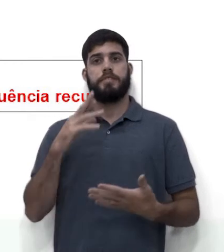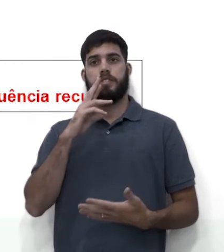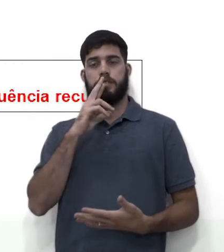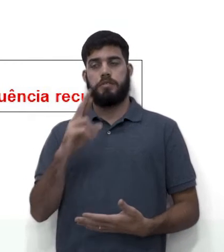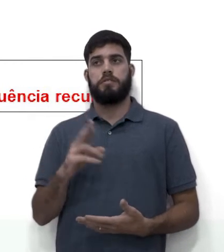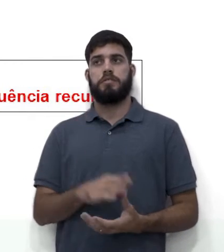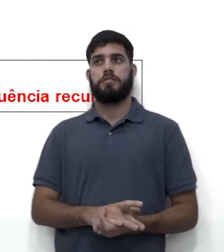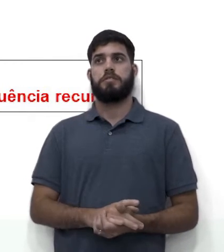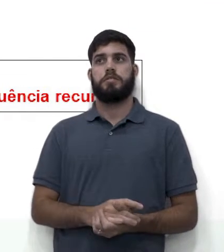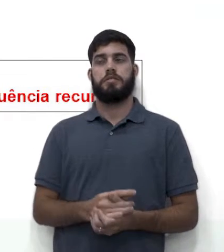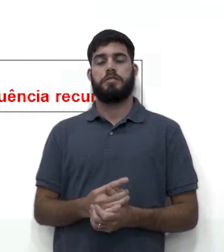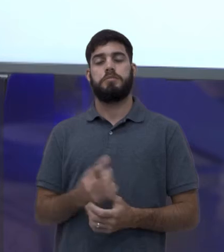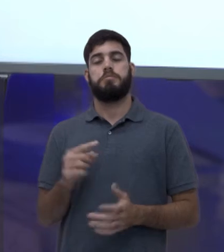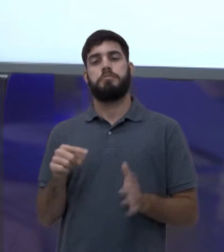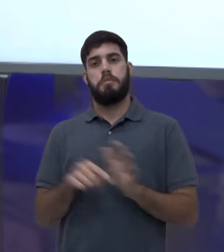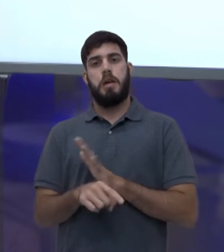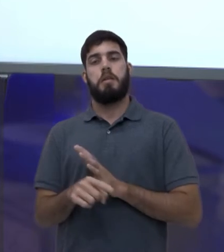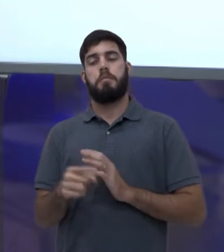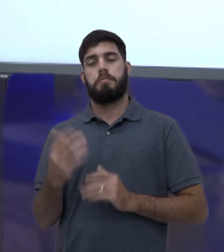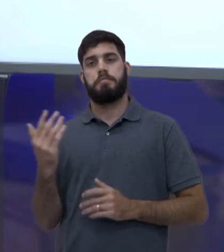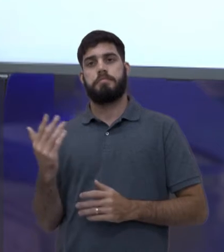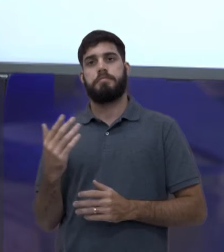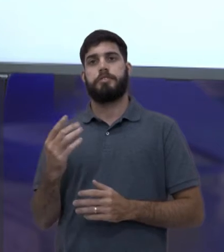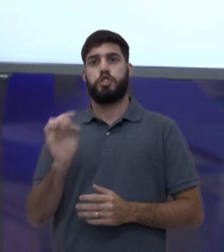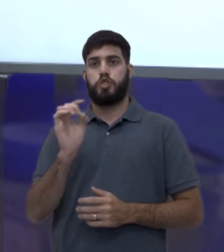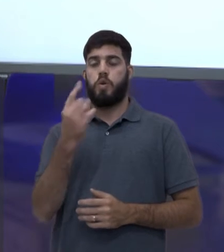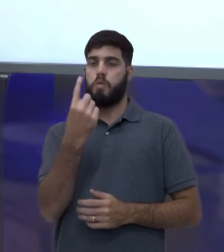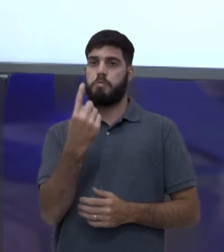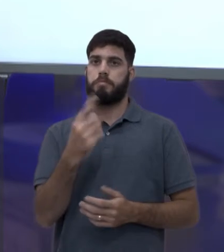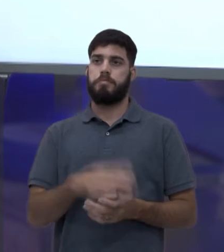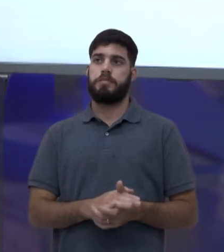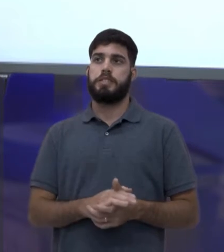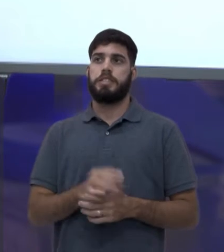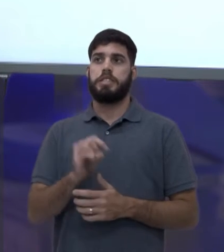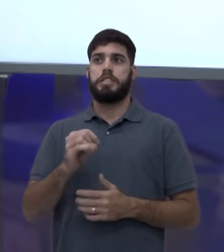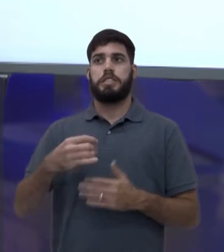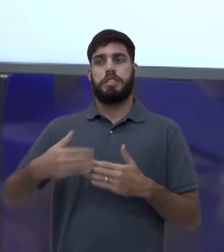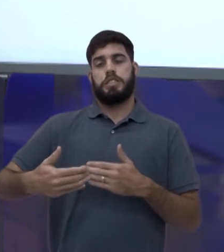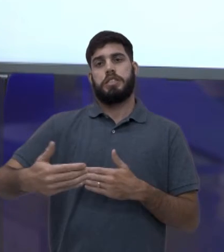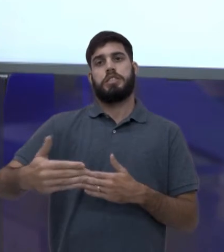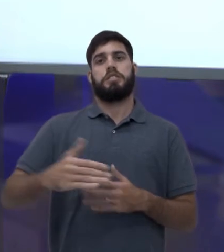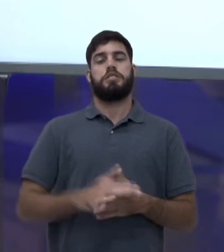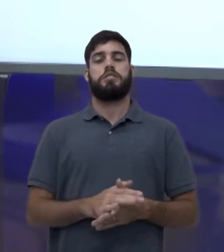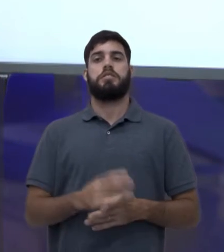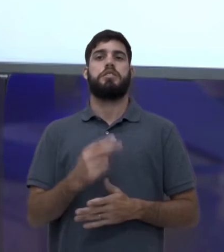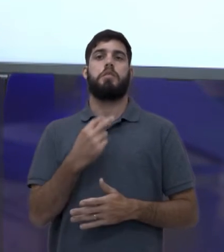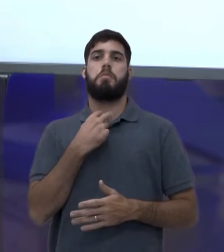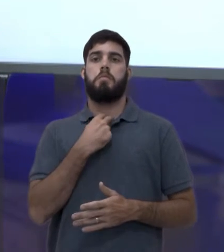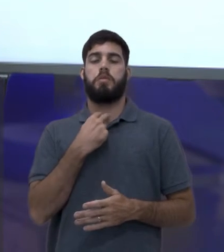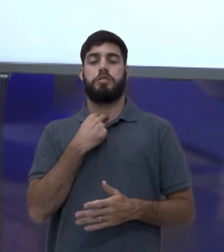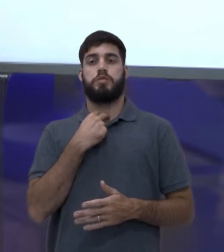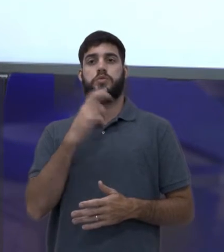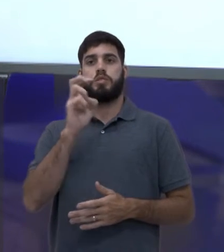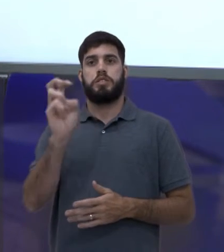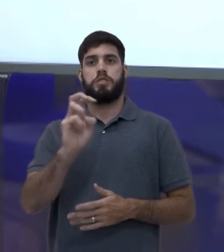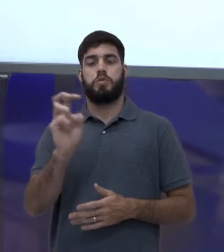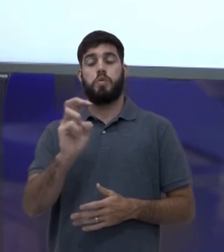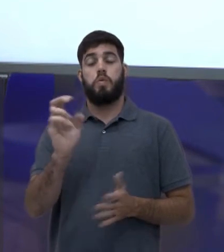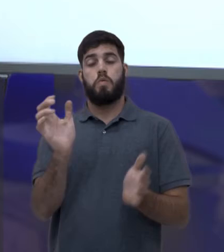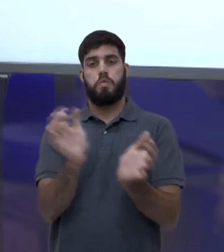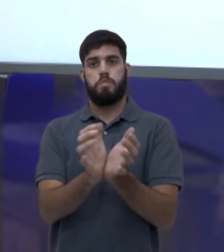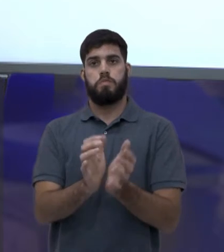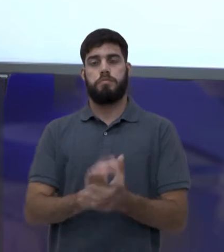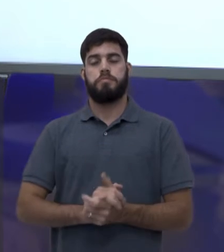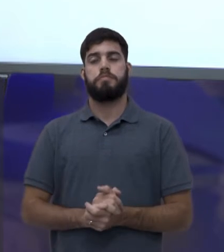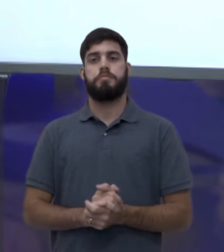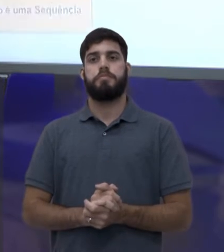a primeira pergunta, apenas uma. E se a gente montar uma sequência recursiva, não teria por conta disso, porque não existe